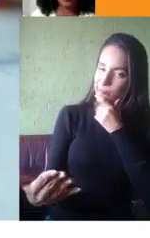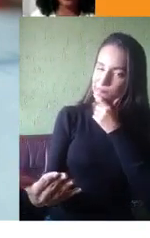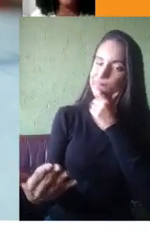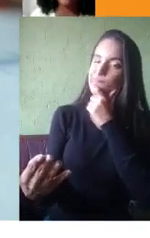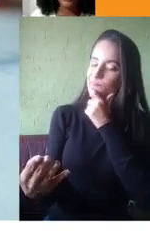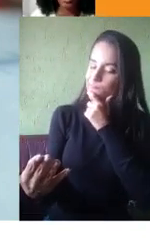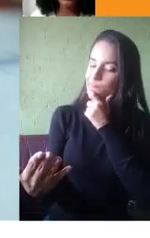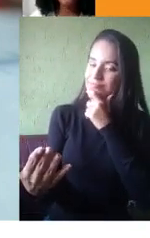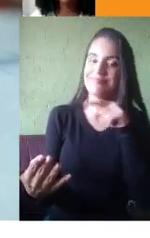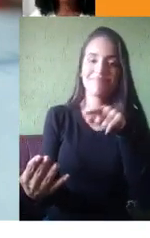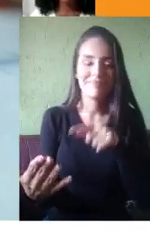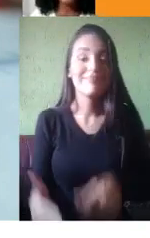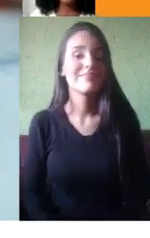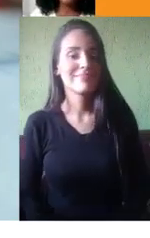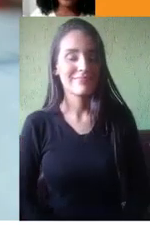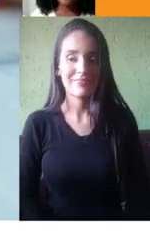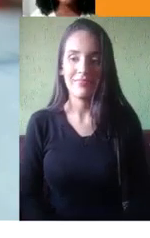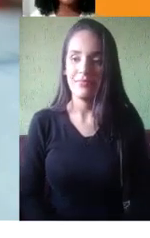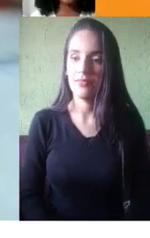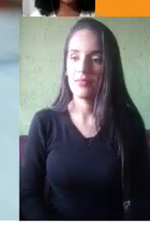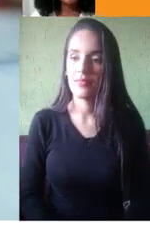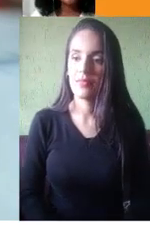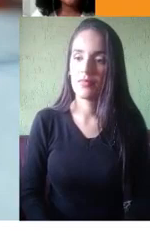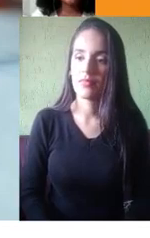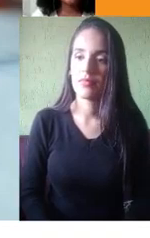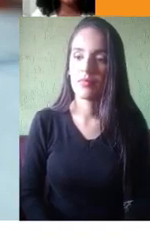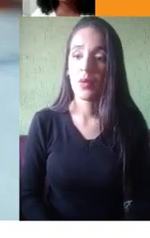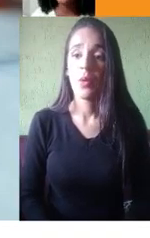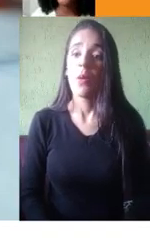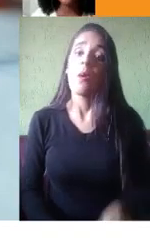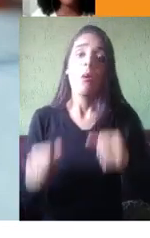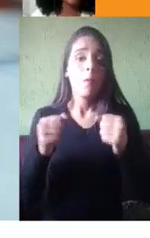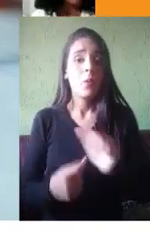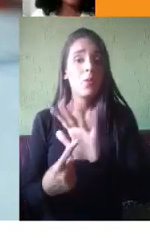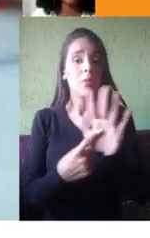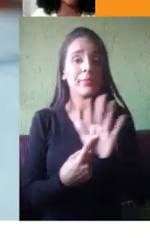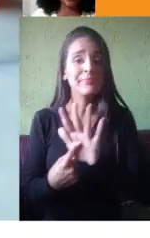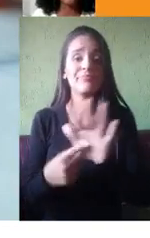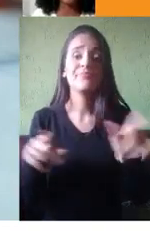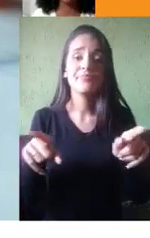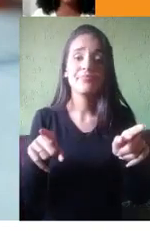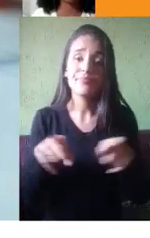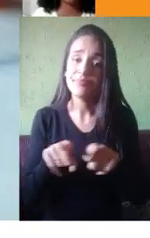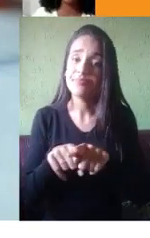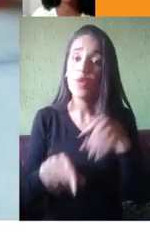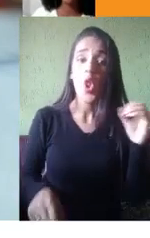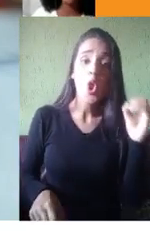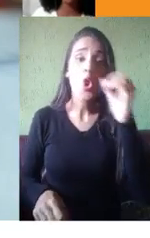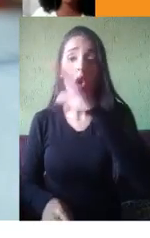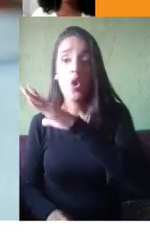interesse do leitor pelo texto. Ela também pode apresentar um novo conteúdo, desde que esse conteúdo não